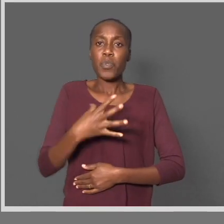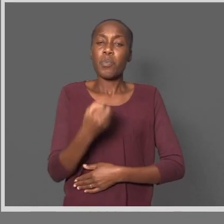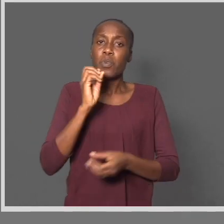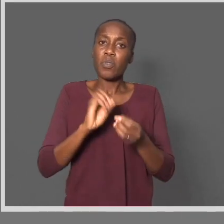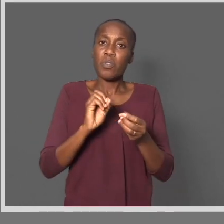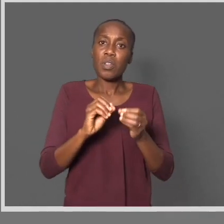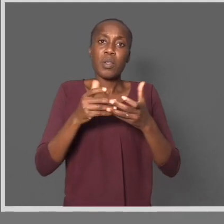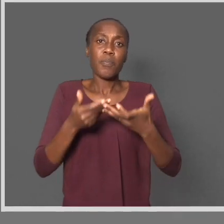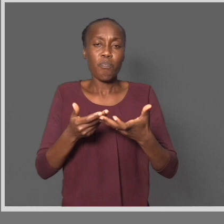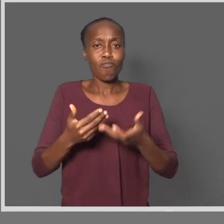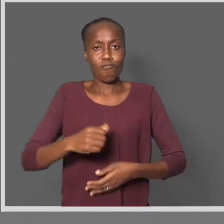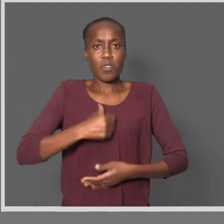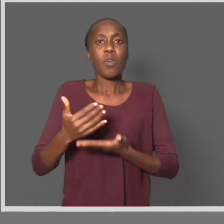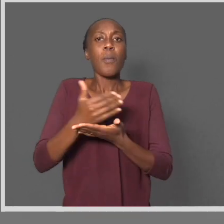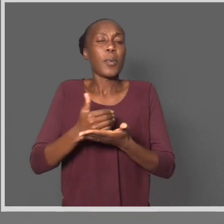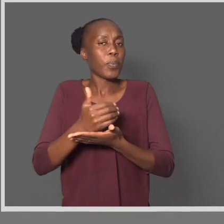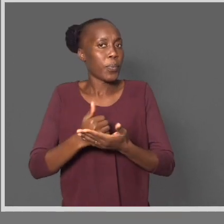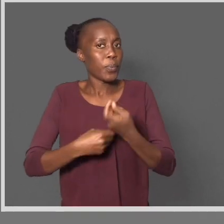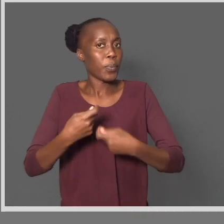poderão ter o espírito de empreendedores.